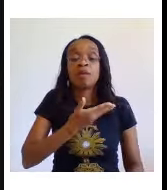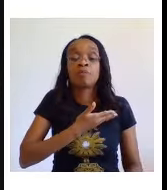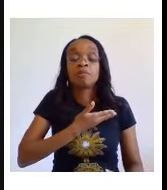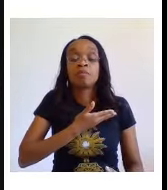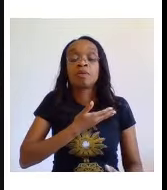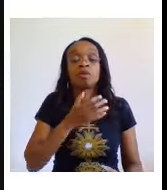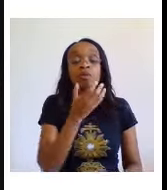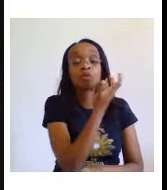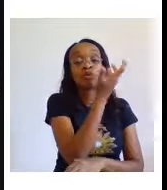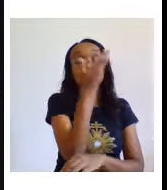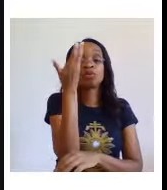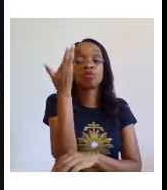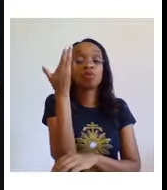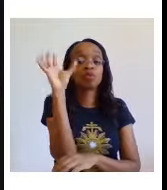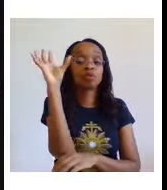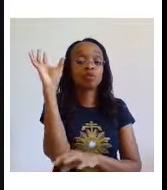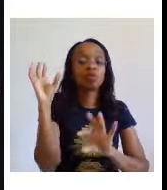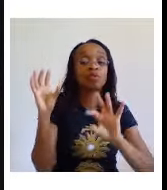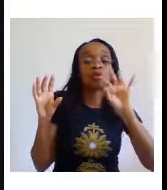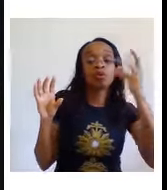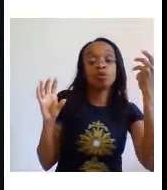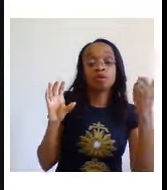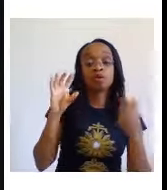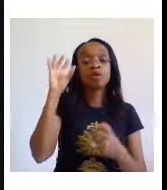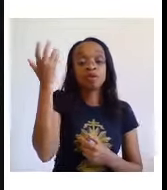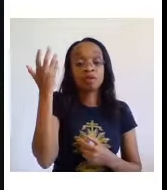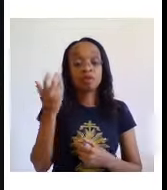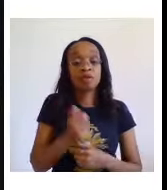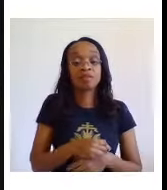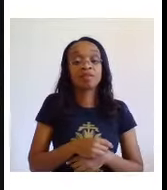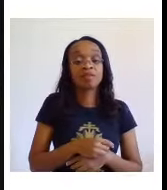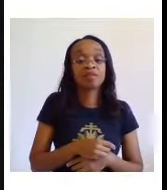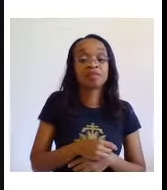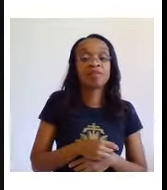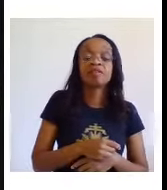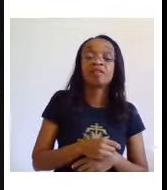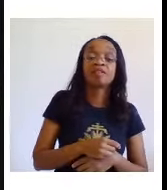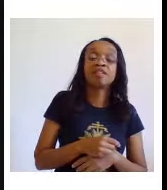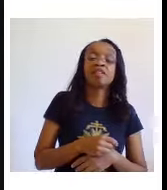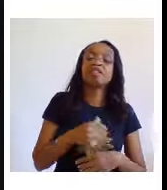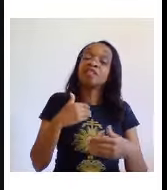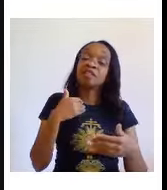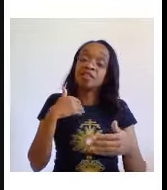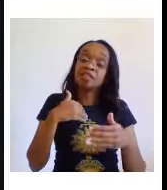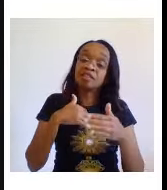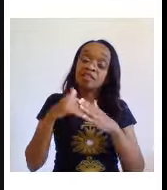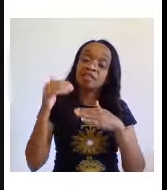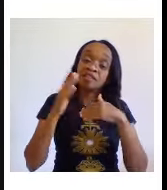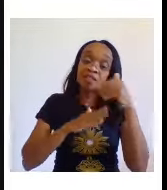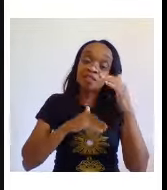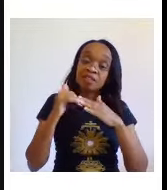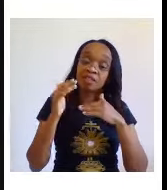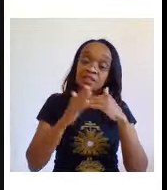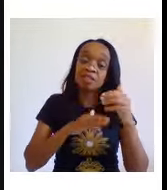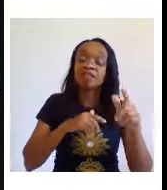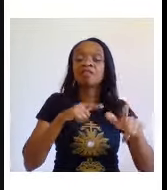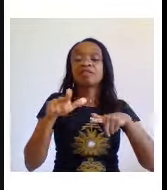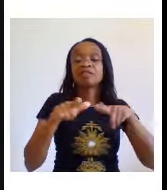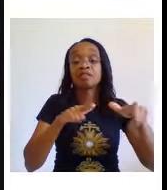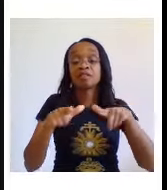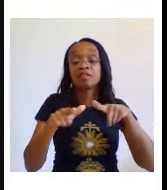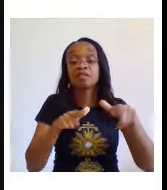Socioambiental. Lá a gente vai direcionar para algumas tarefas ou ações que a gente possa fazer mais